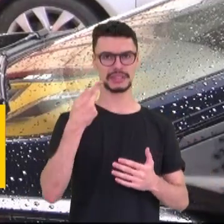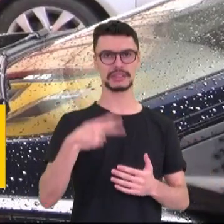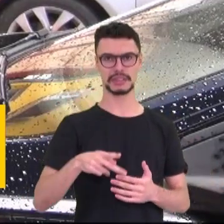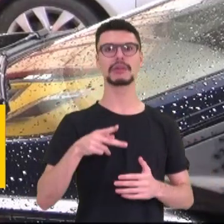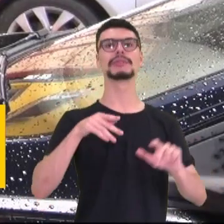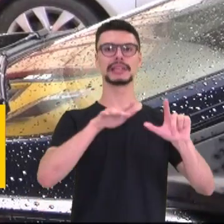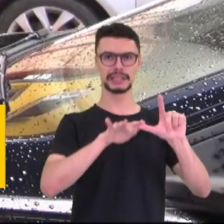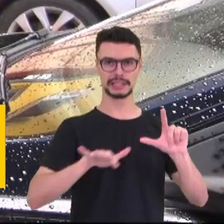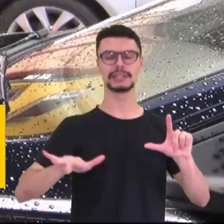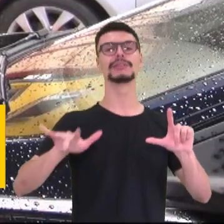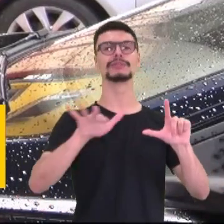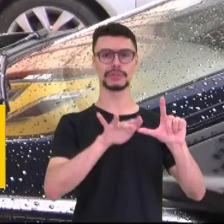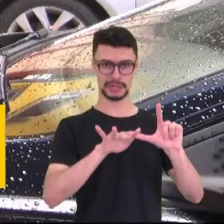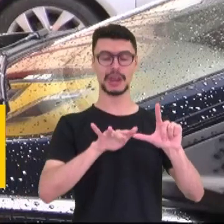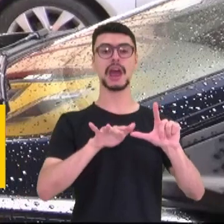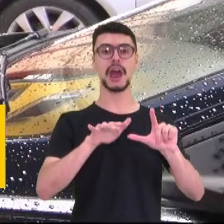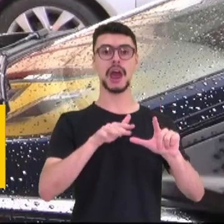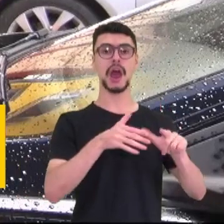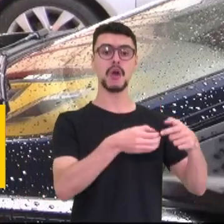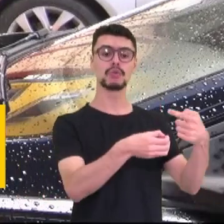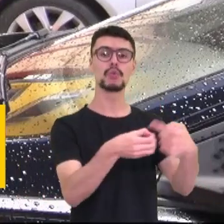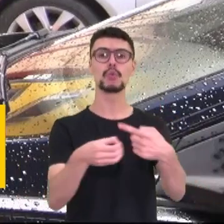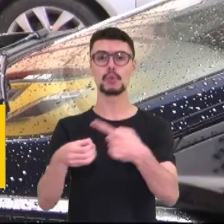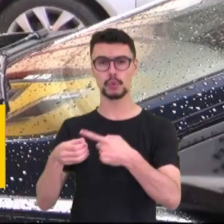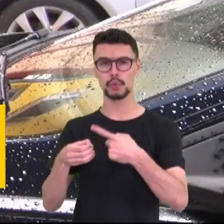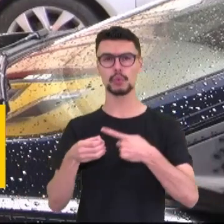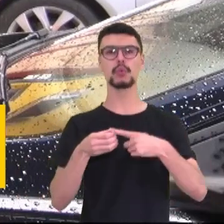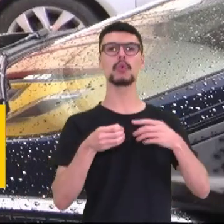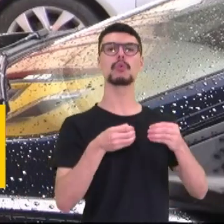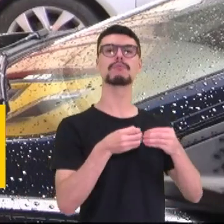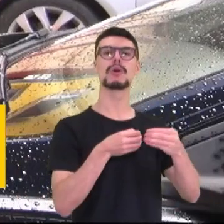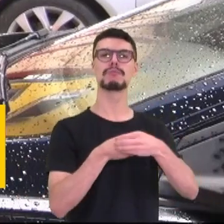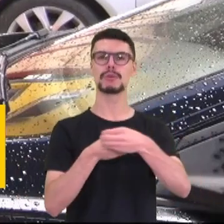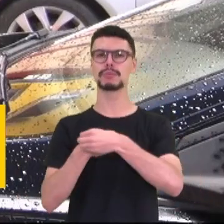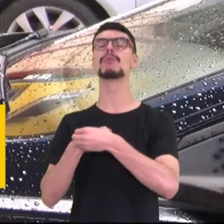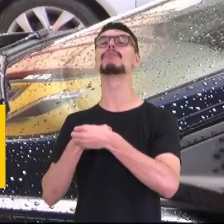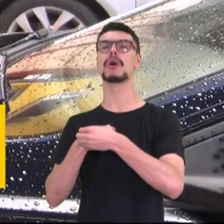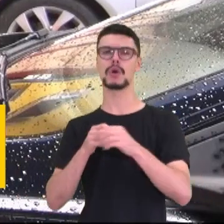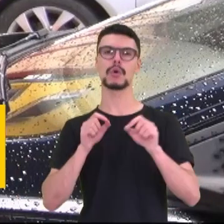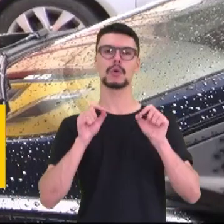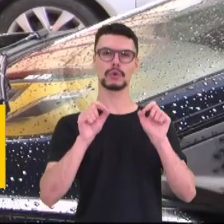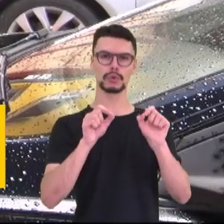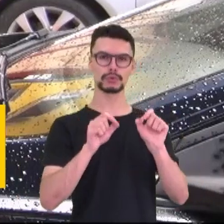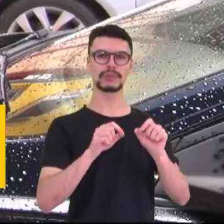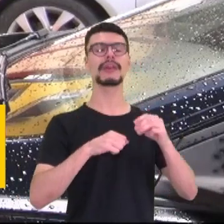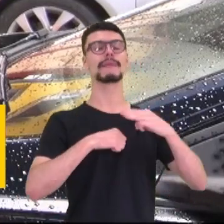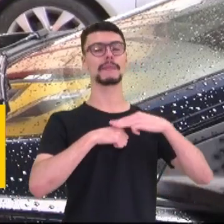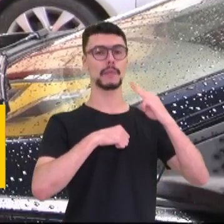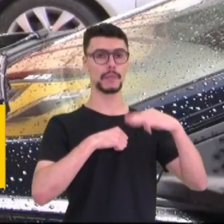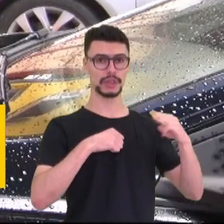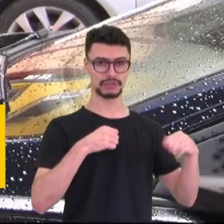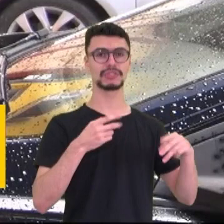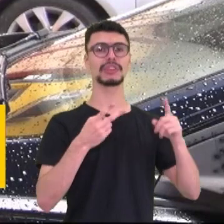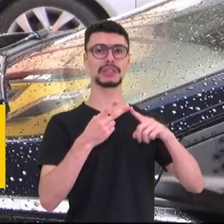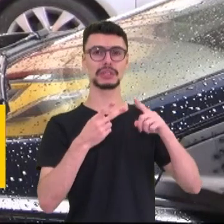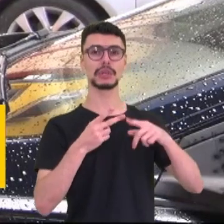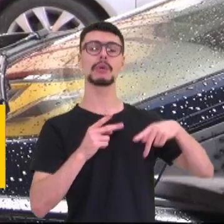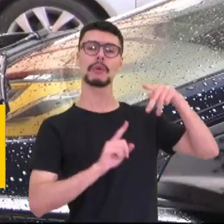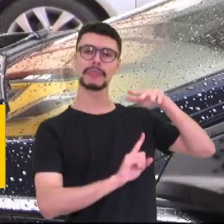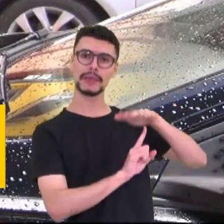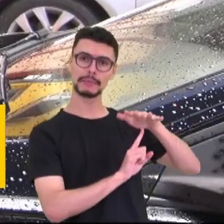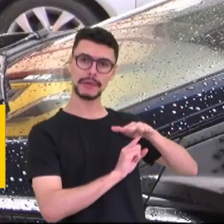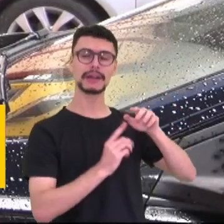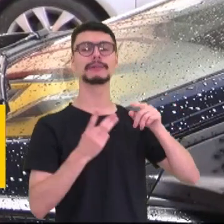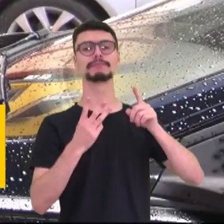nosso litoral. Os municípios mais atingidos pelas fortes chuvas foram os municípios de Matinhos, Pontal do Paraná e